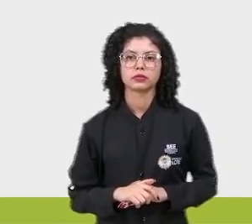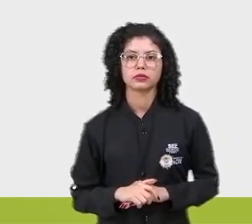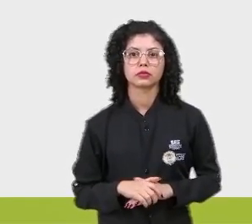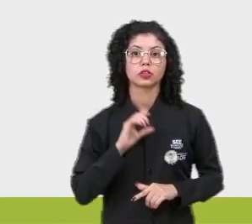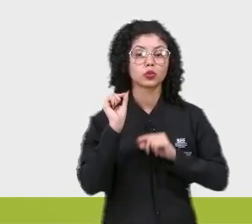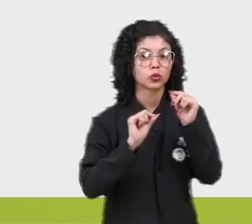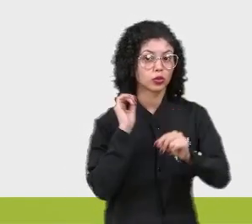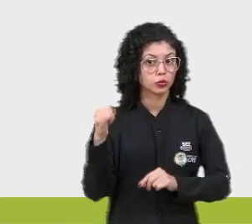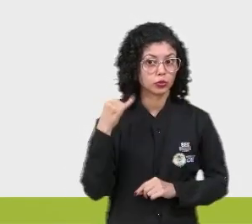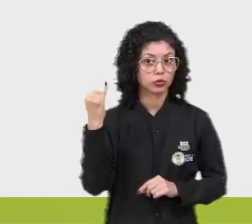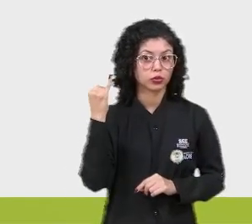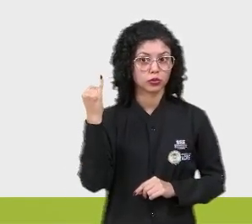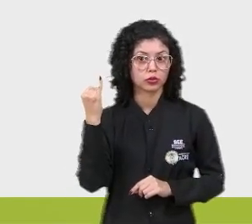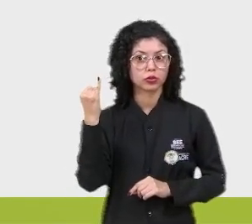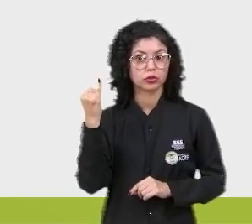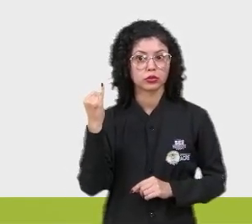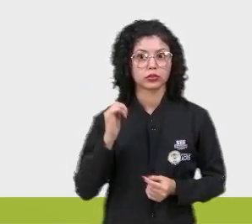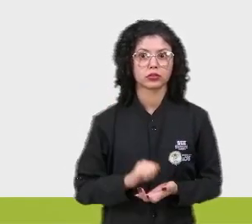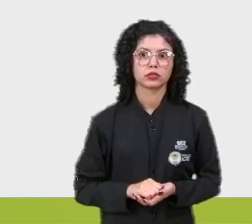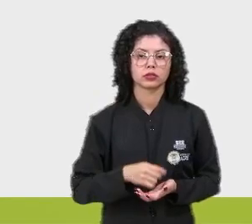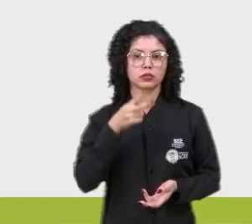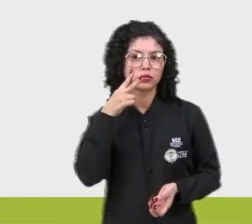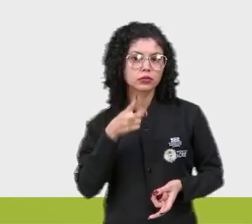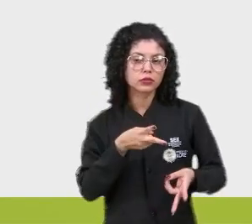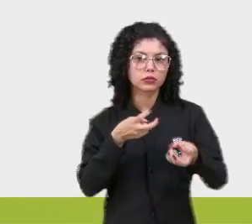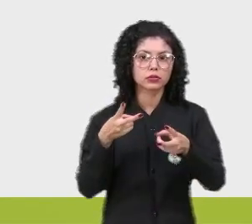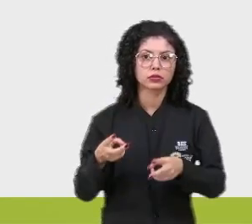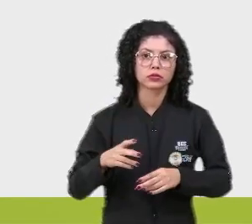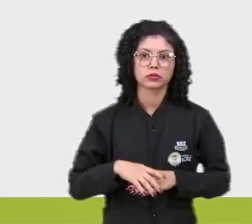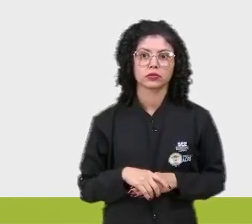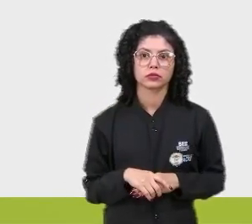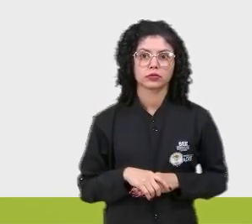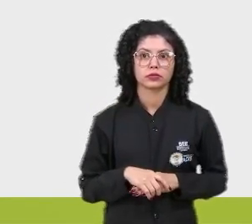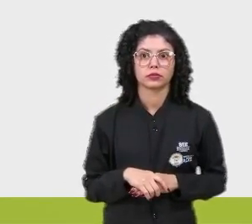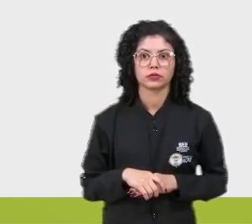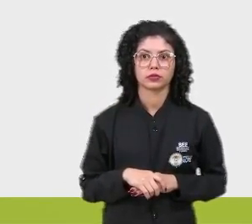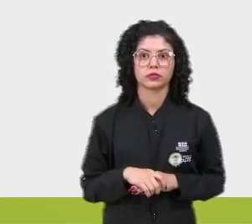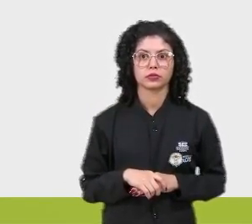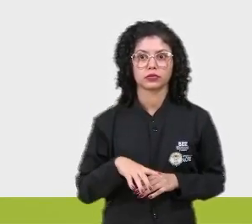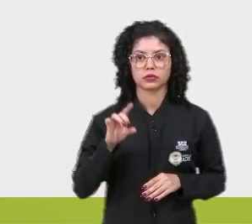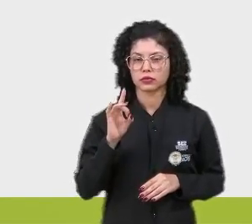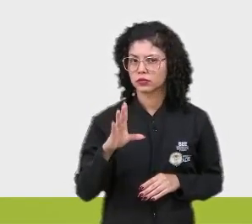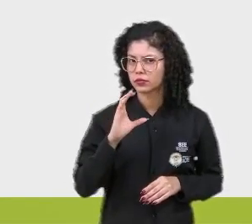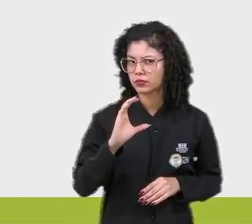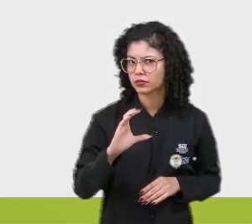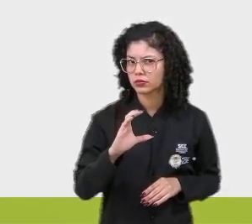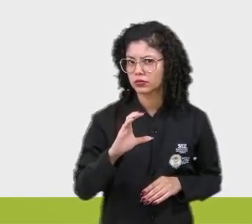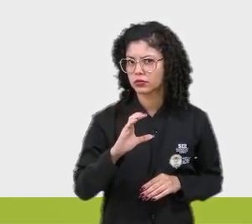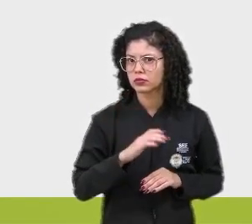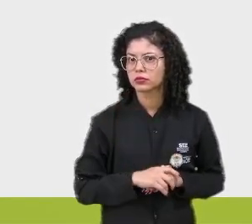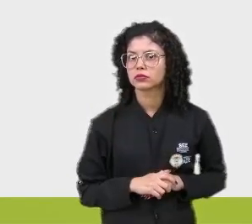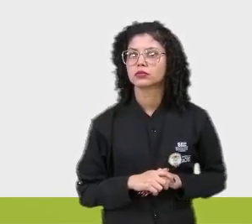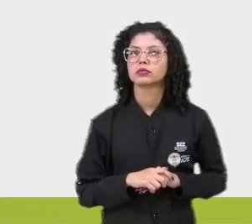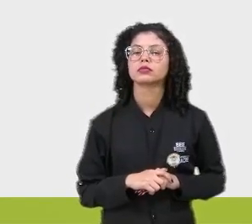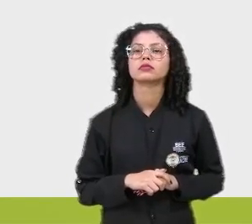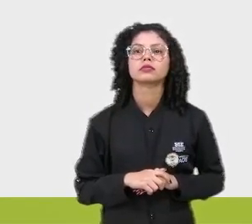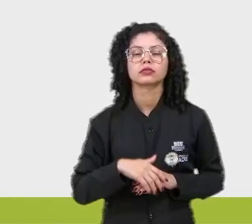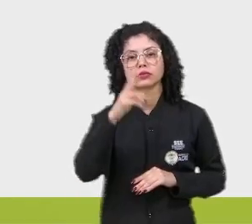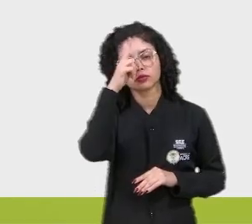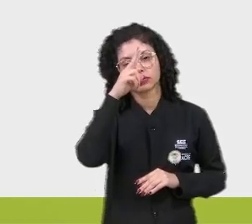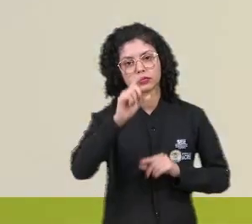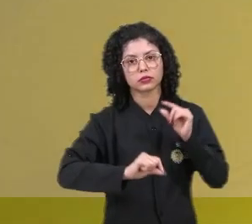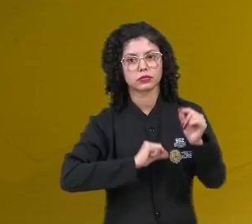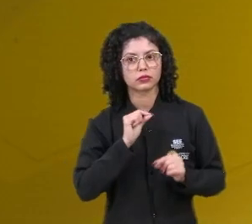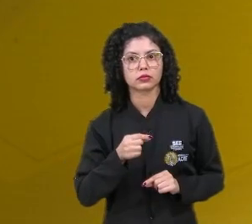que é importante aqui eu observar? Se ele é formado somente por carbonos, devemos lembrar